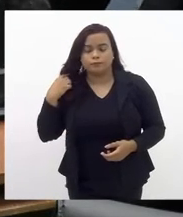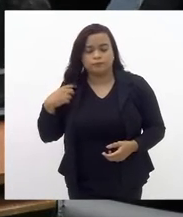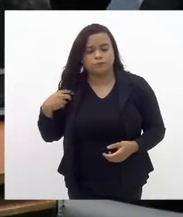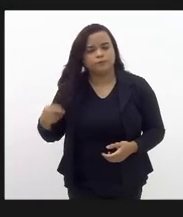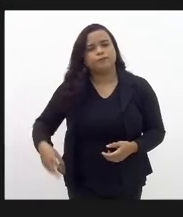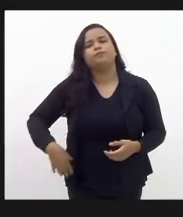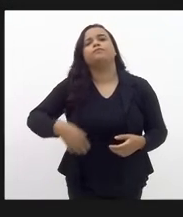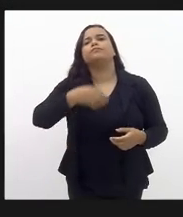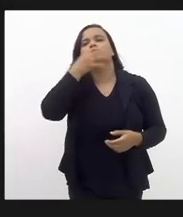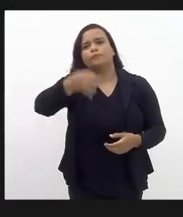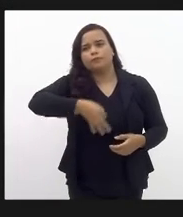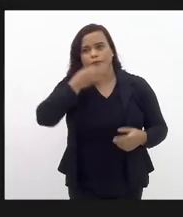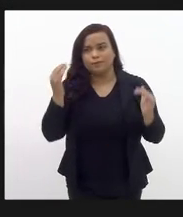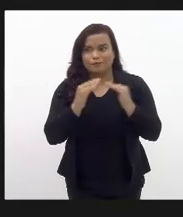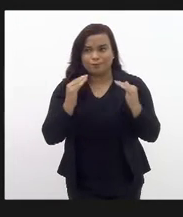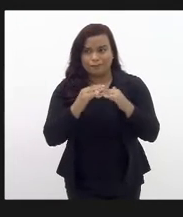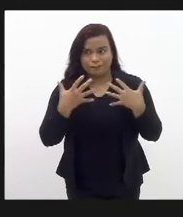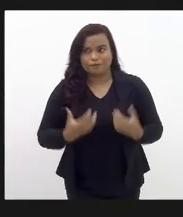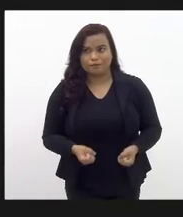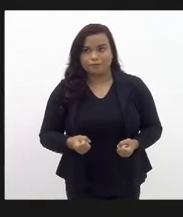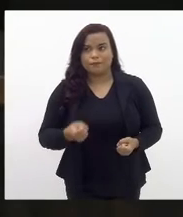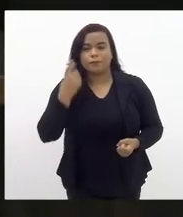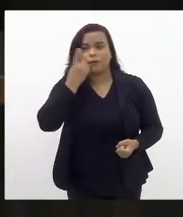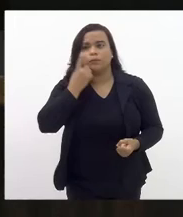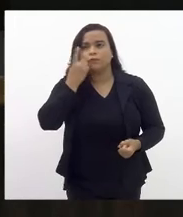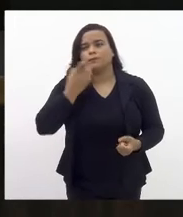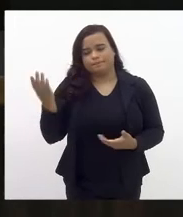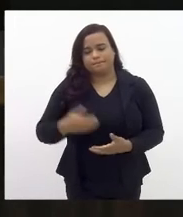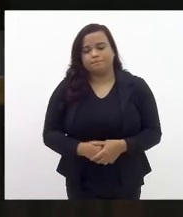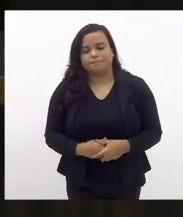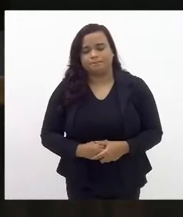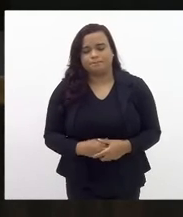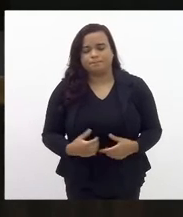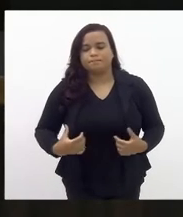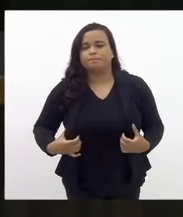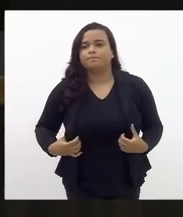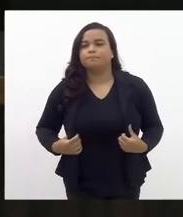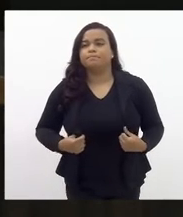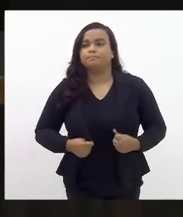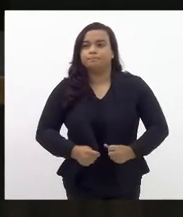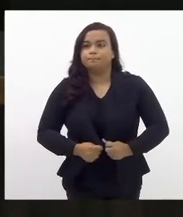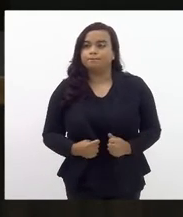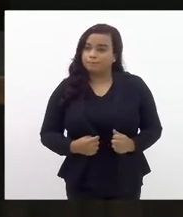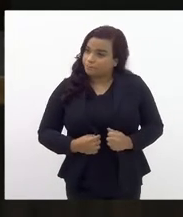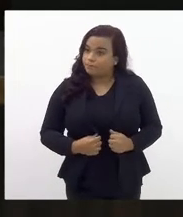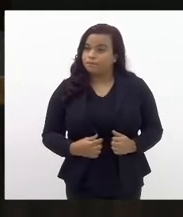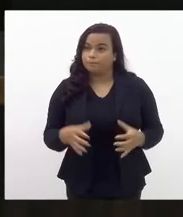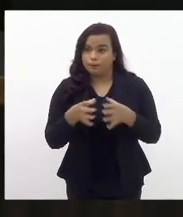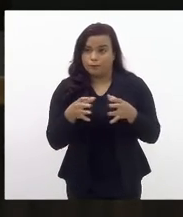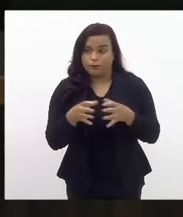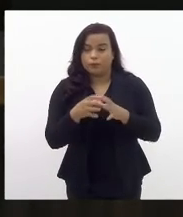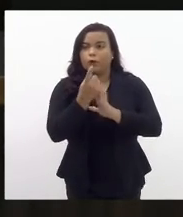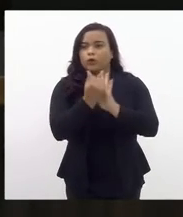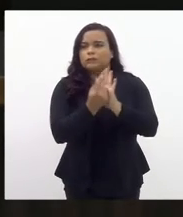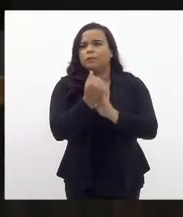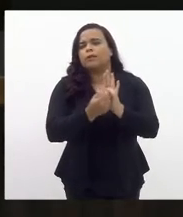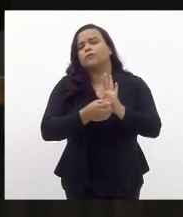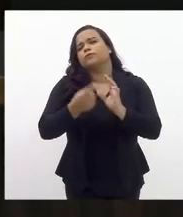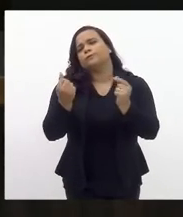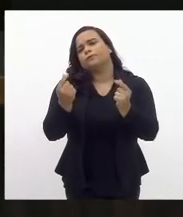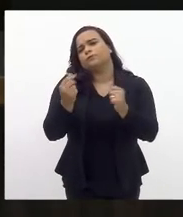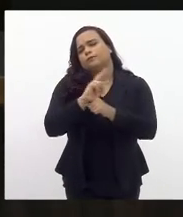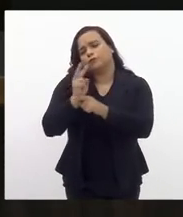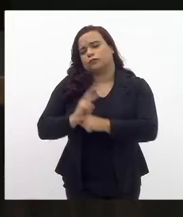Parecer favorável, deputada Tiaju. Parecer favorável, deputado Carlos Macedo. Pela Comissão de Orçamentos, Finanças, Fiscalização